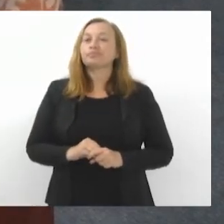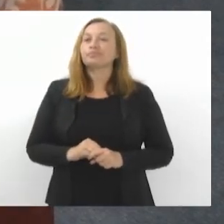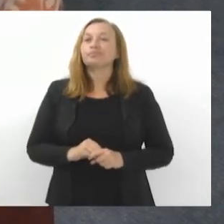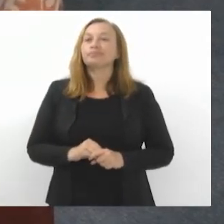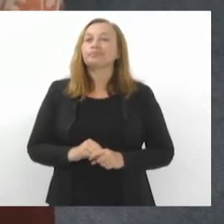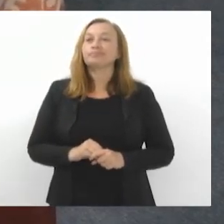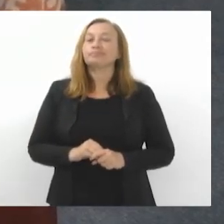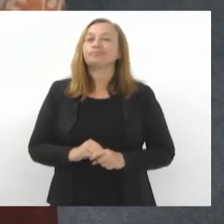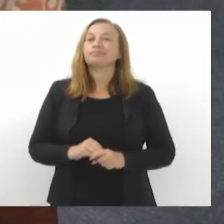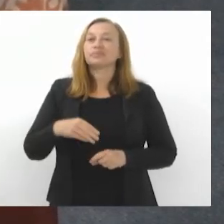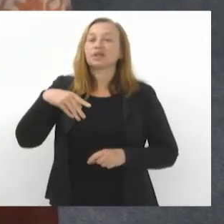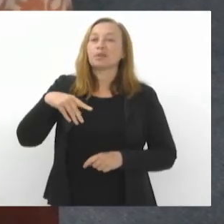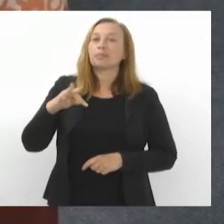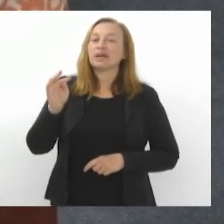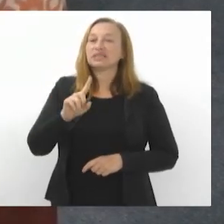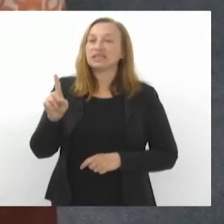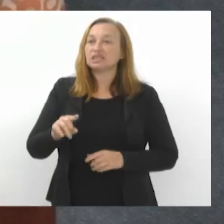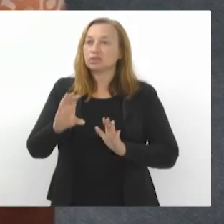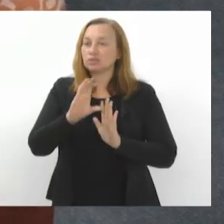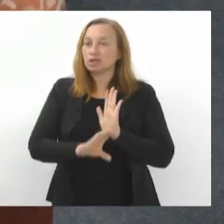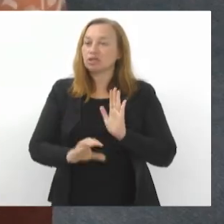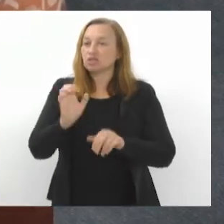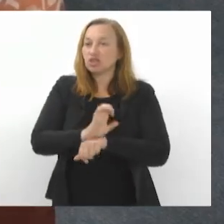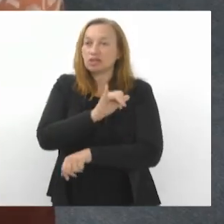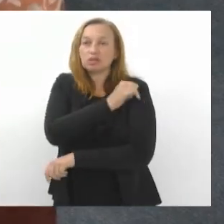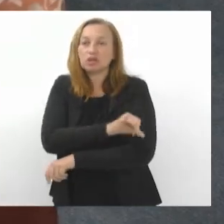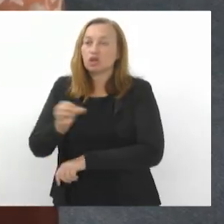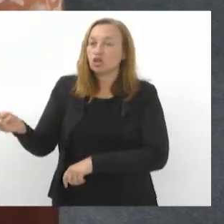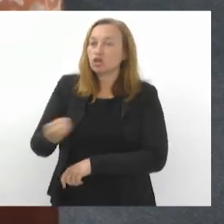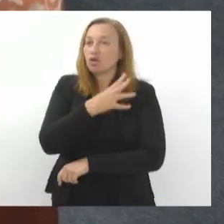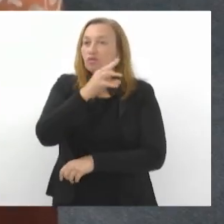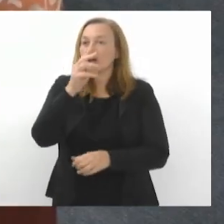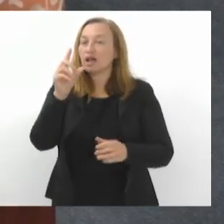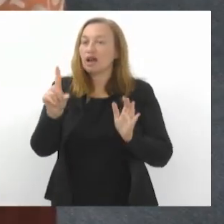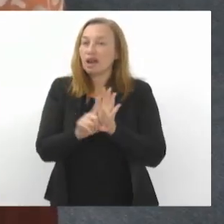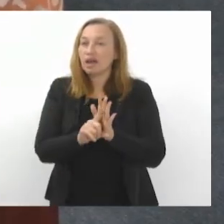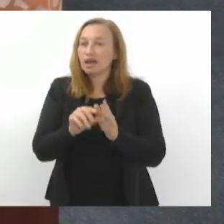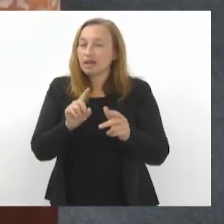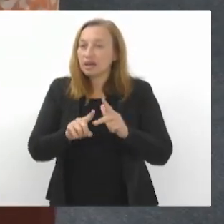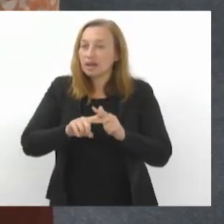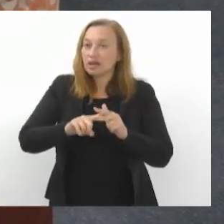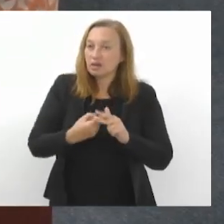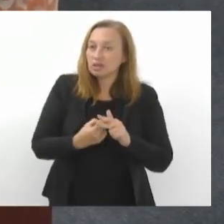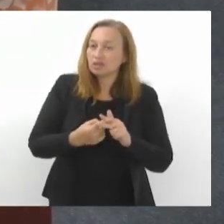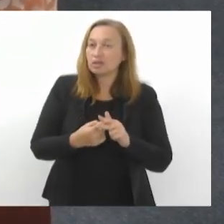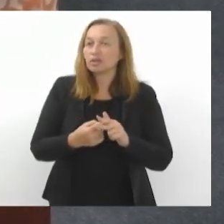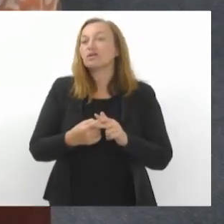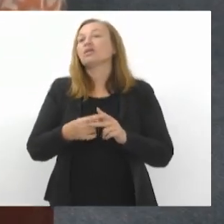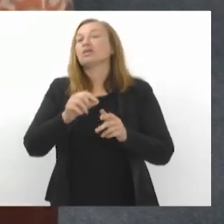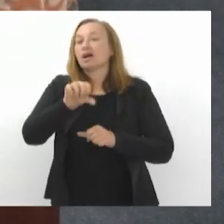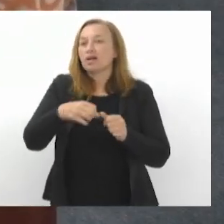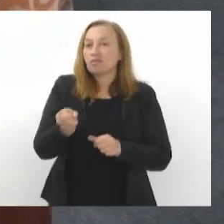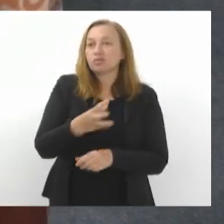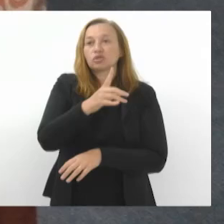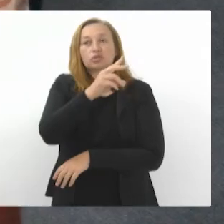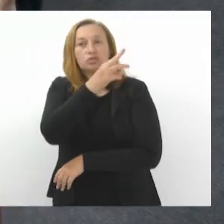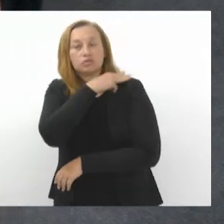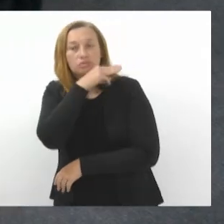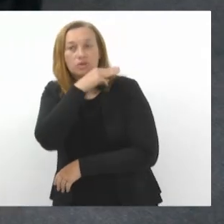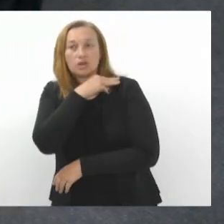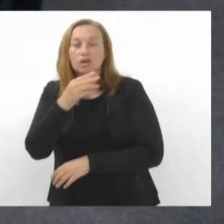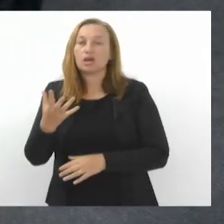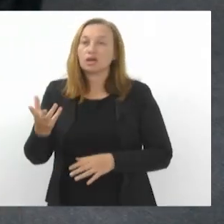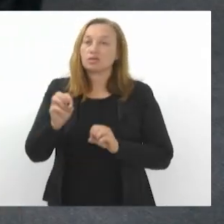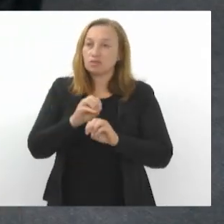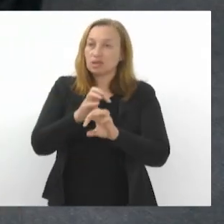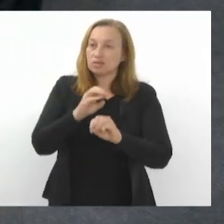matriz curricular do Estado do Rio de Janeiro, a nova lei que alterou a reforma do ensino médio para garantir educação de qualidade